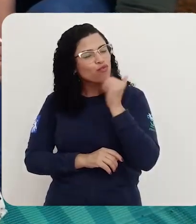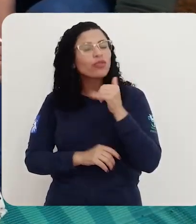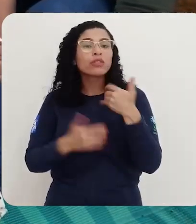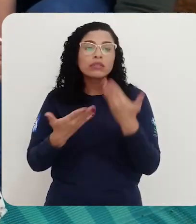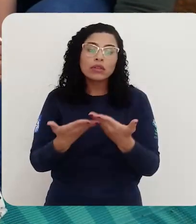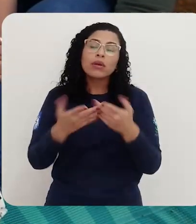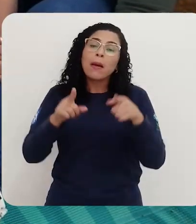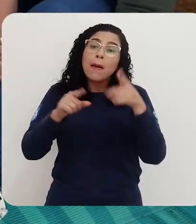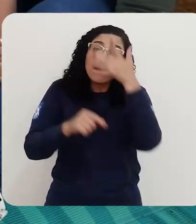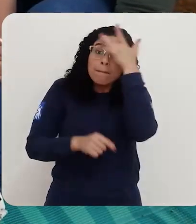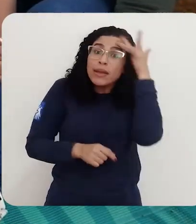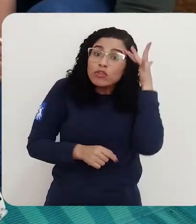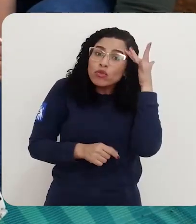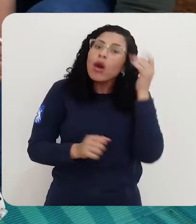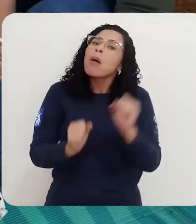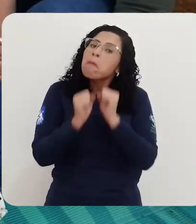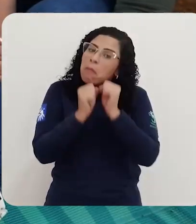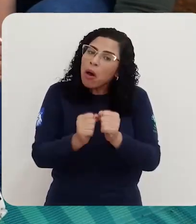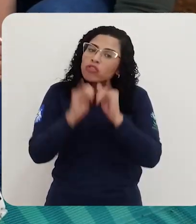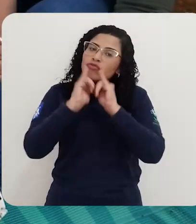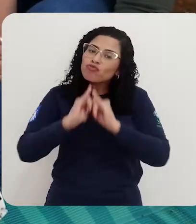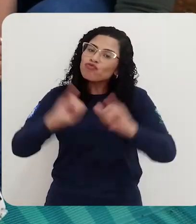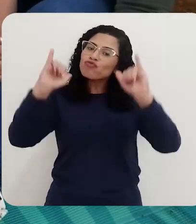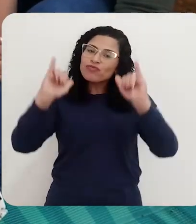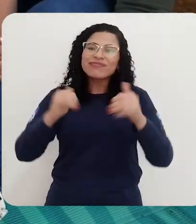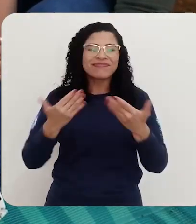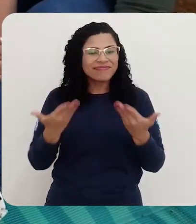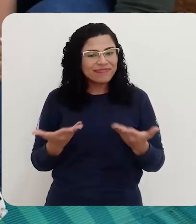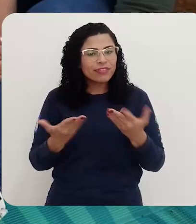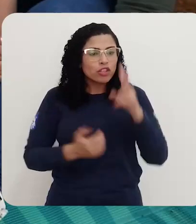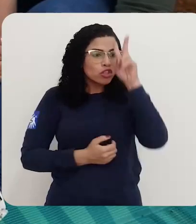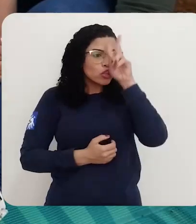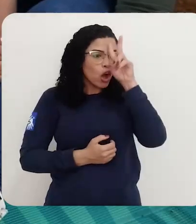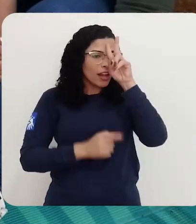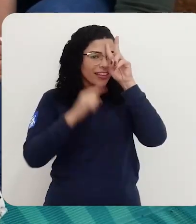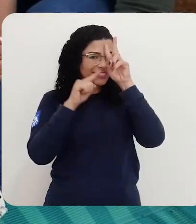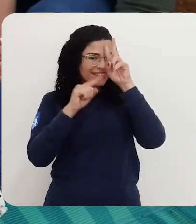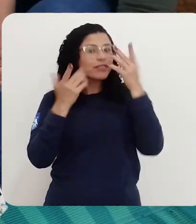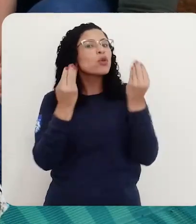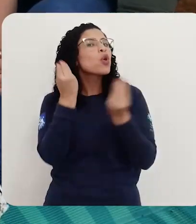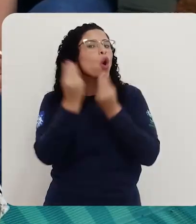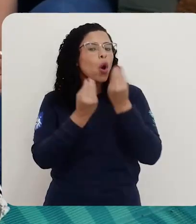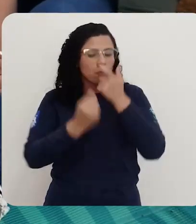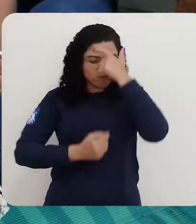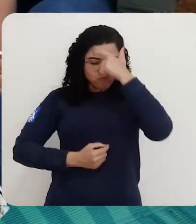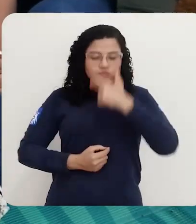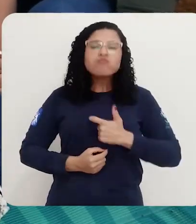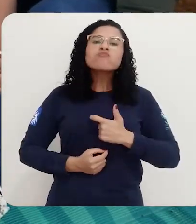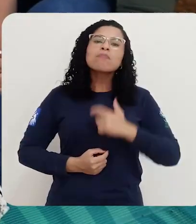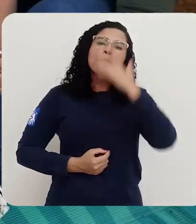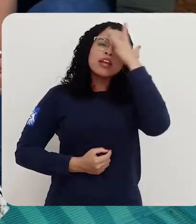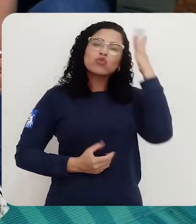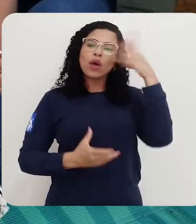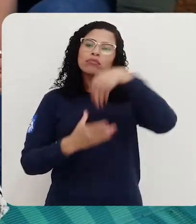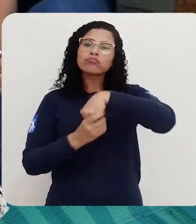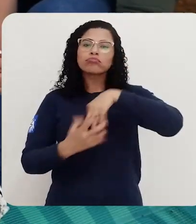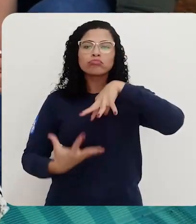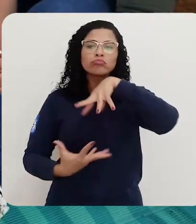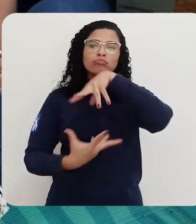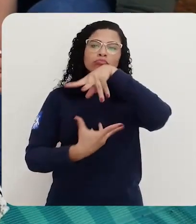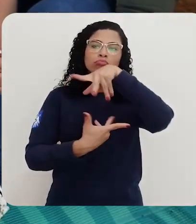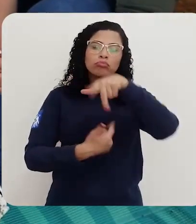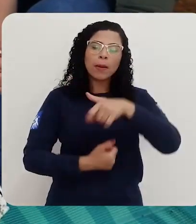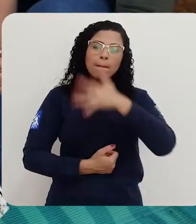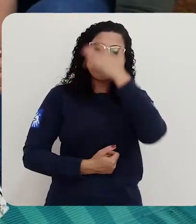E falando da minha história, as pessoas também podem falar das suas histórias. E falar de história é reconhecer-se como sujeito, como pessoas no